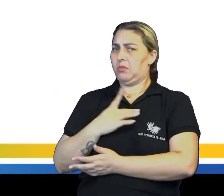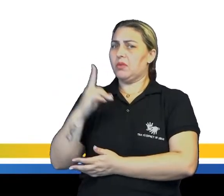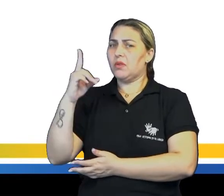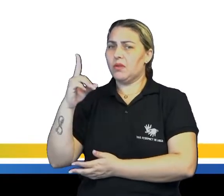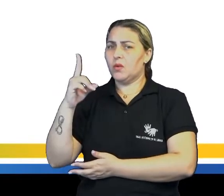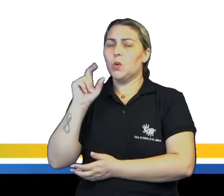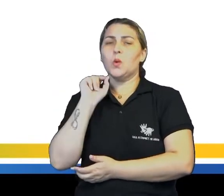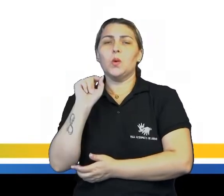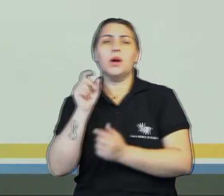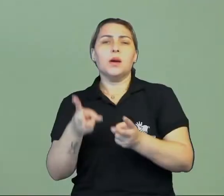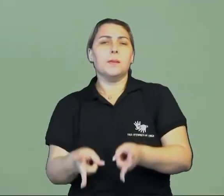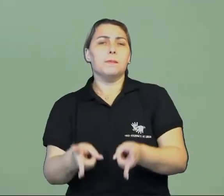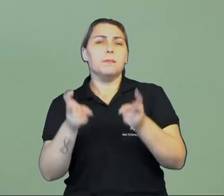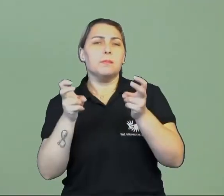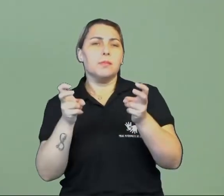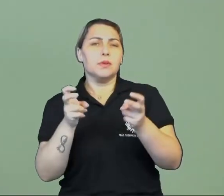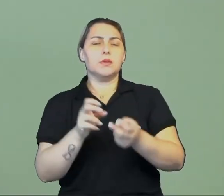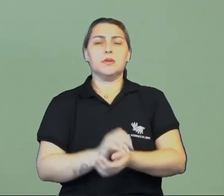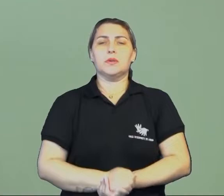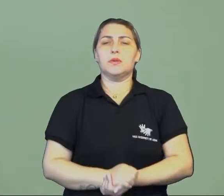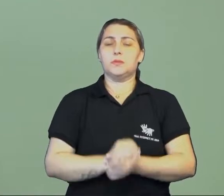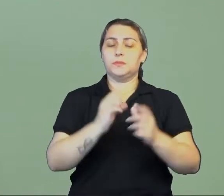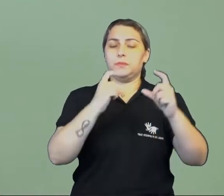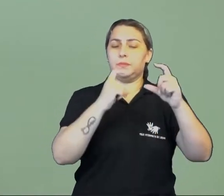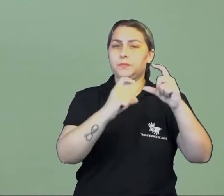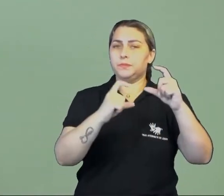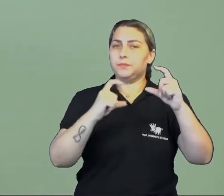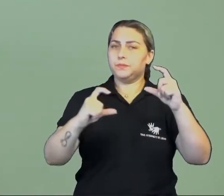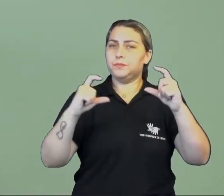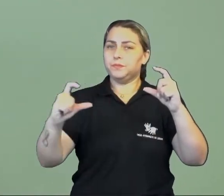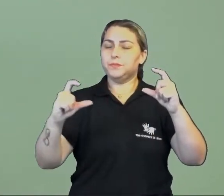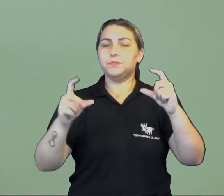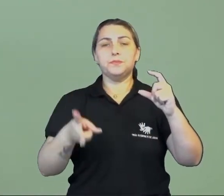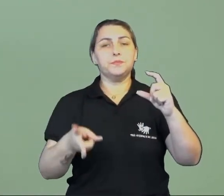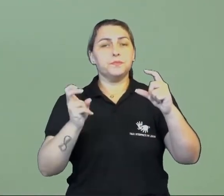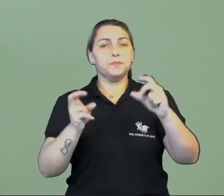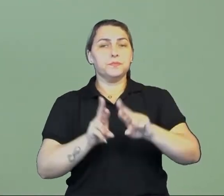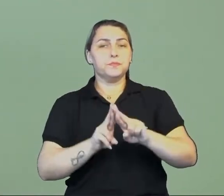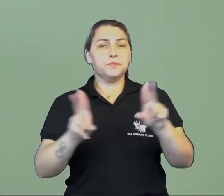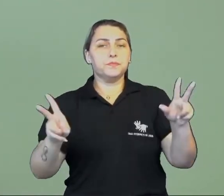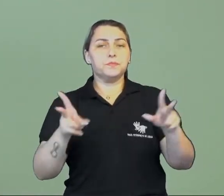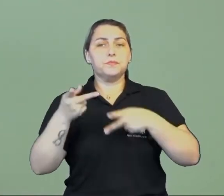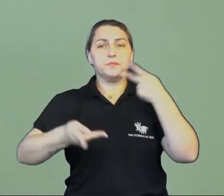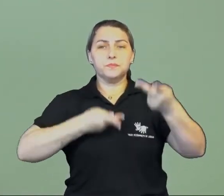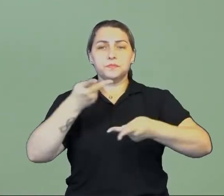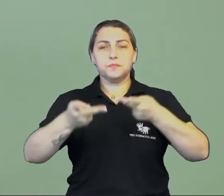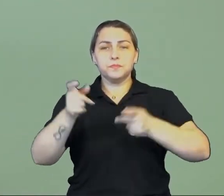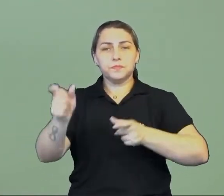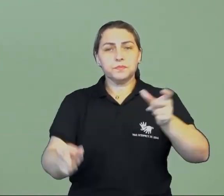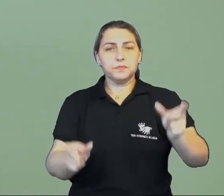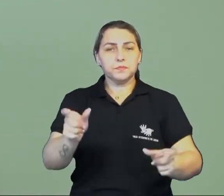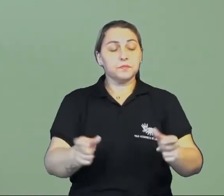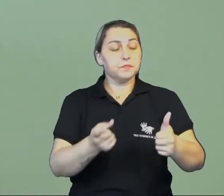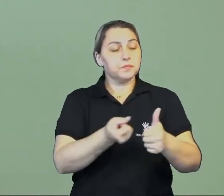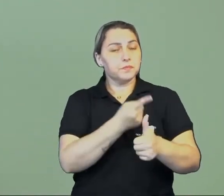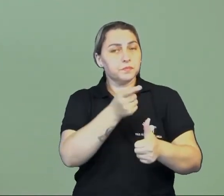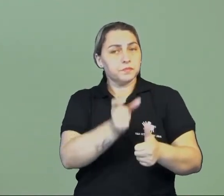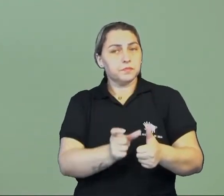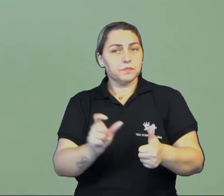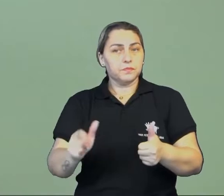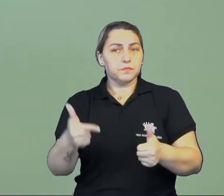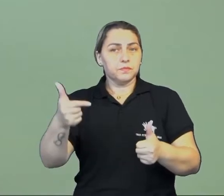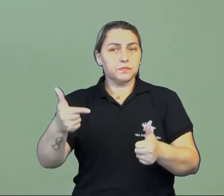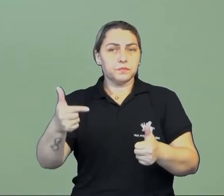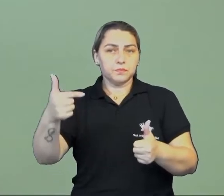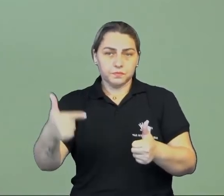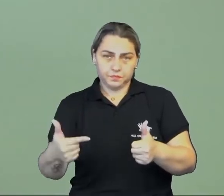nós podemos perceber nessa tirinha? Percebemos a diferença dos falantes, do falante 1 e do falante